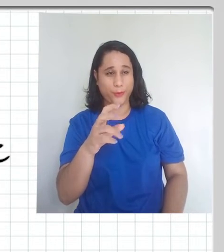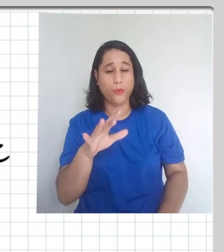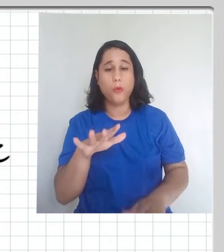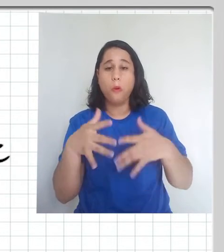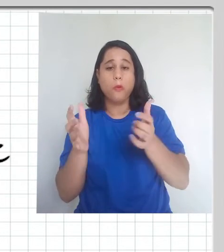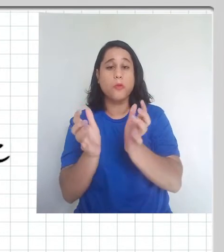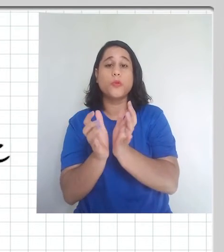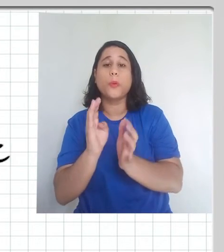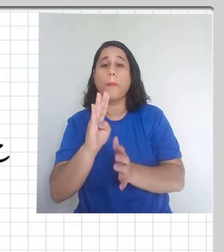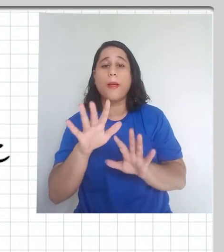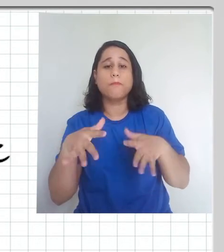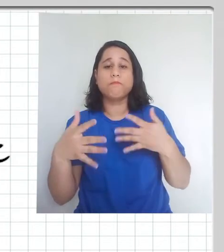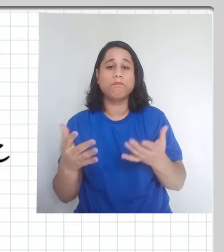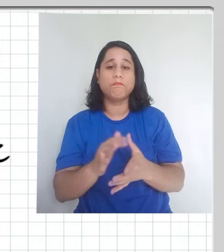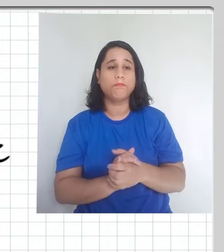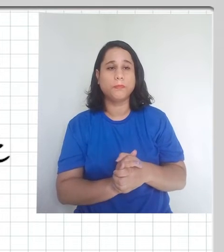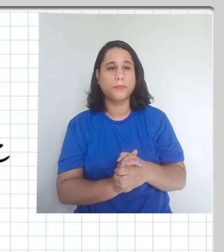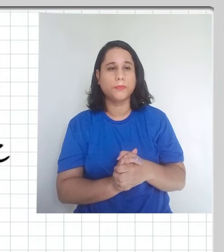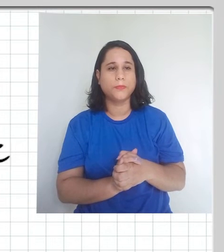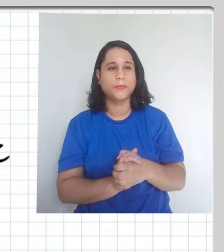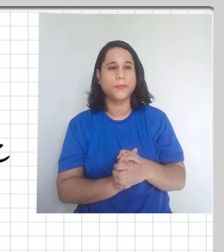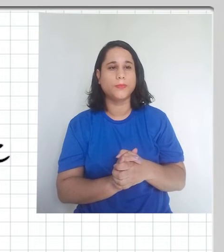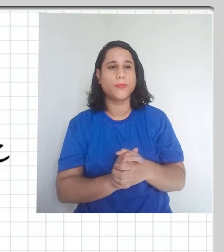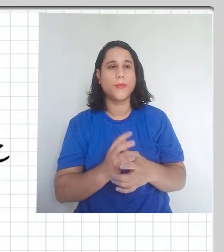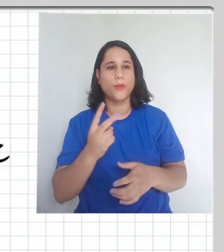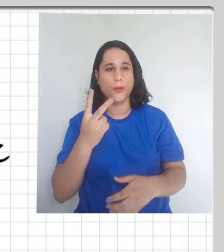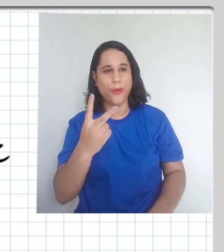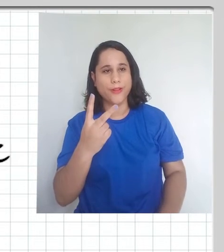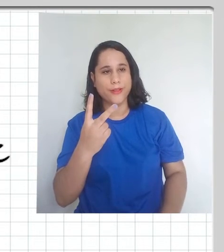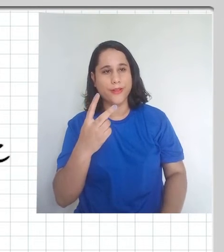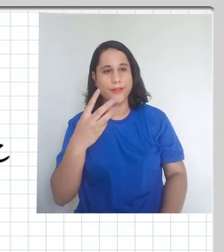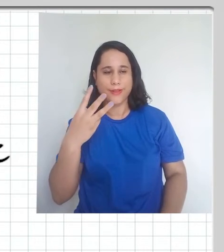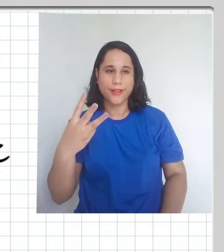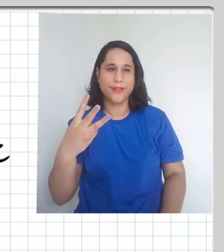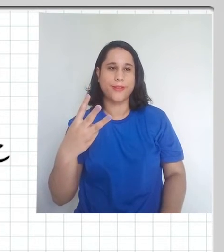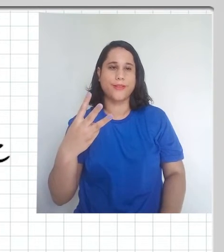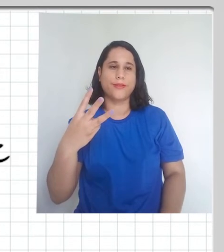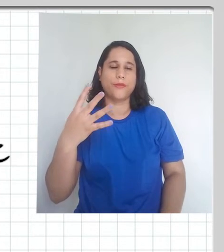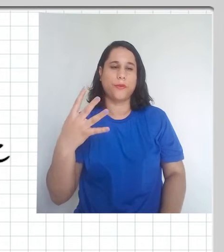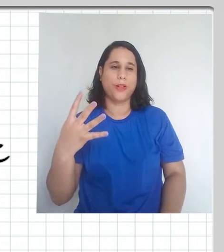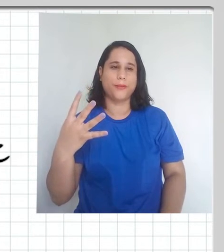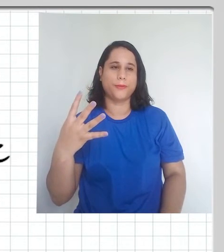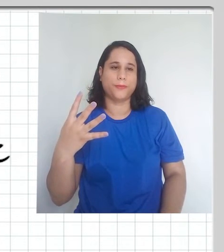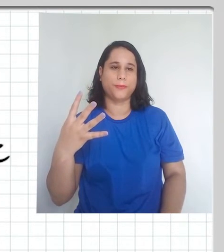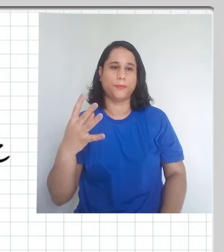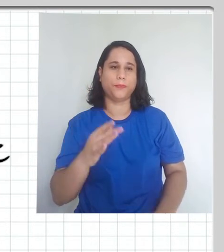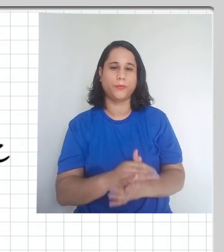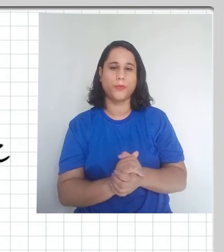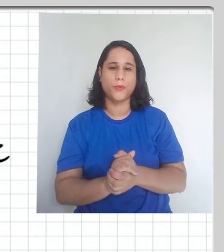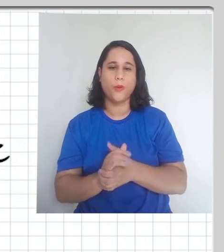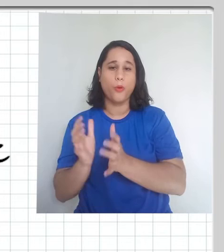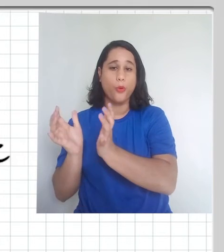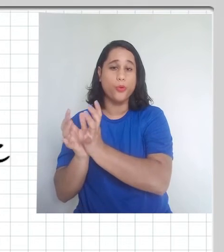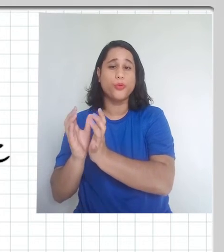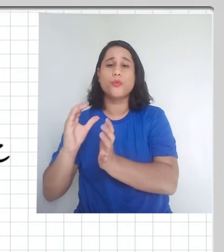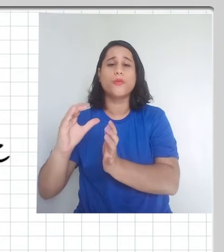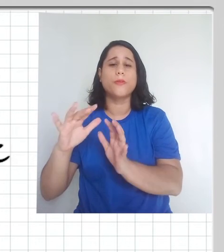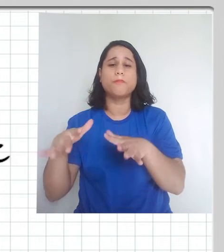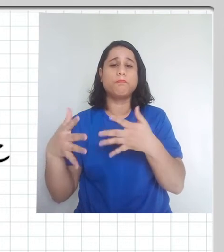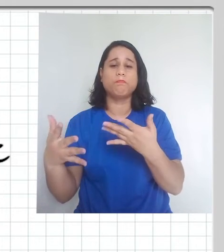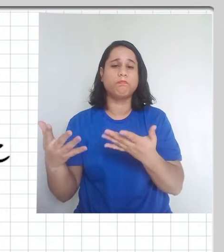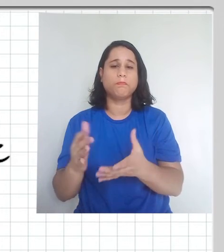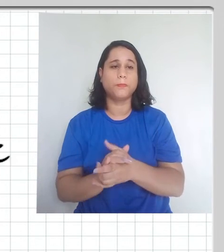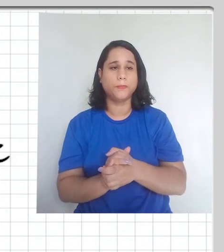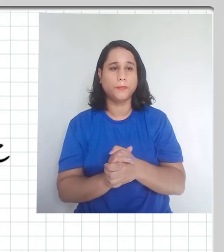é o conjunto B? O conjunto B é 2, 3 e 4. E quem é o